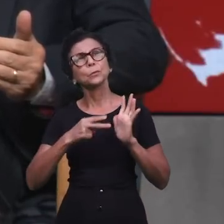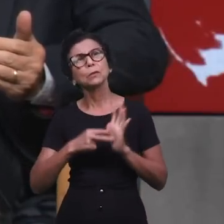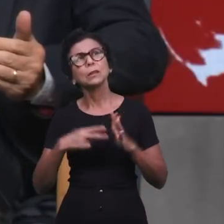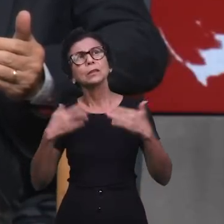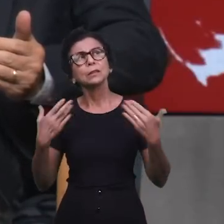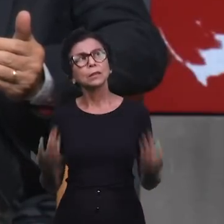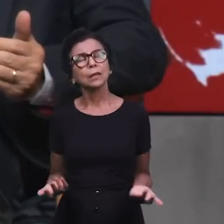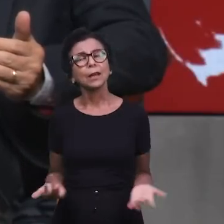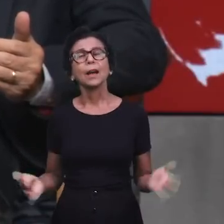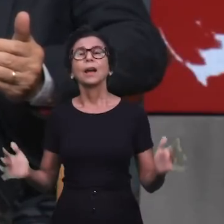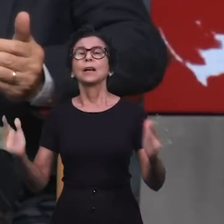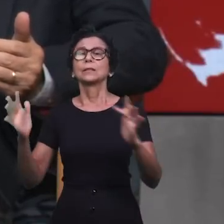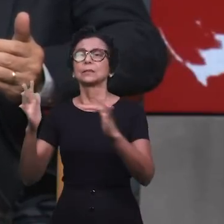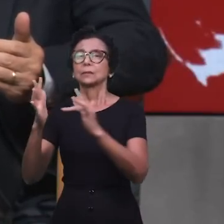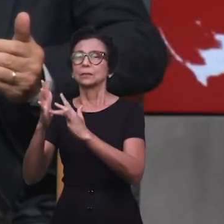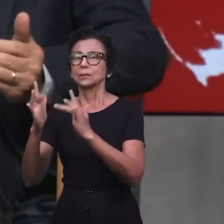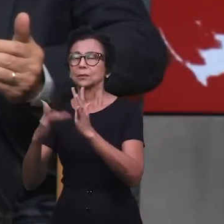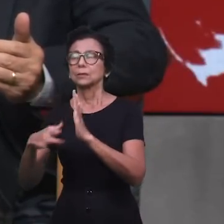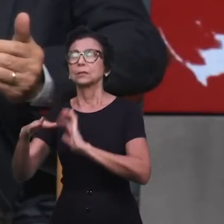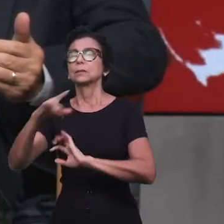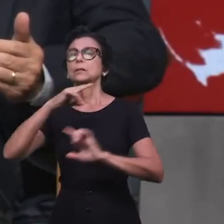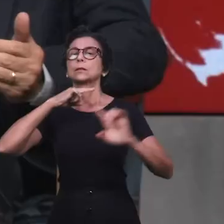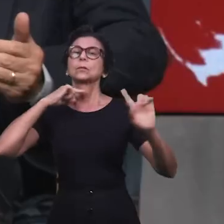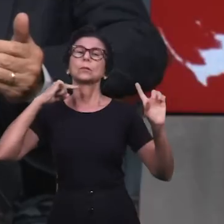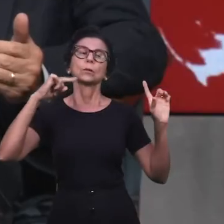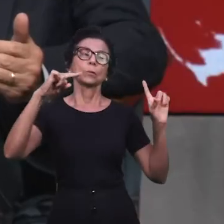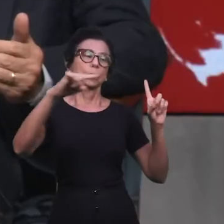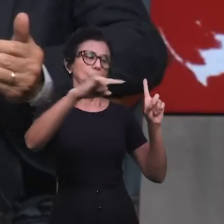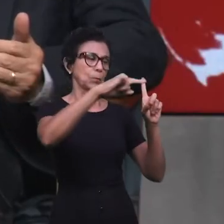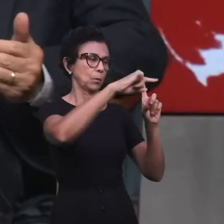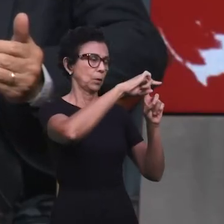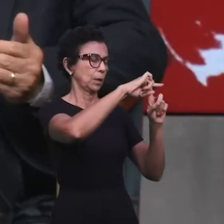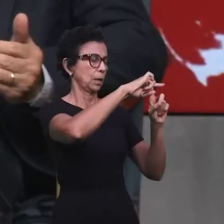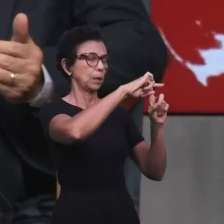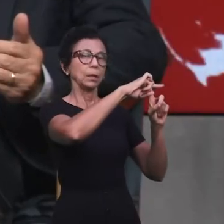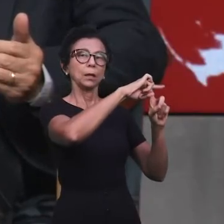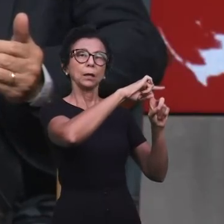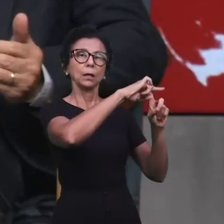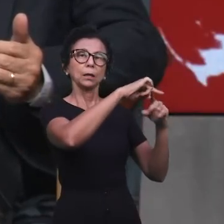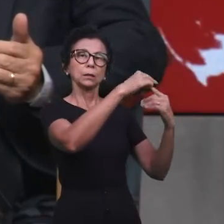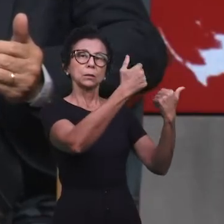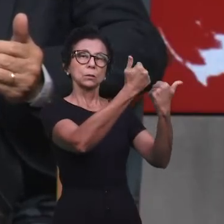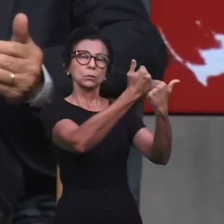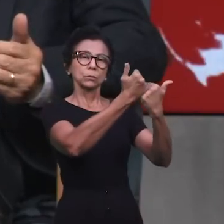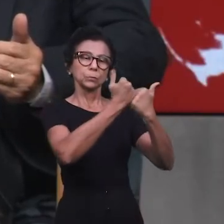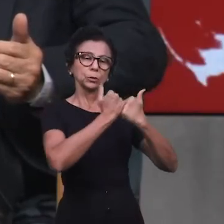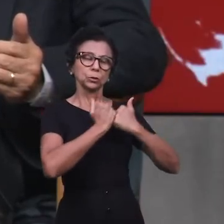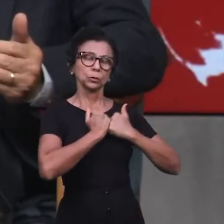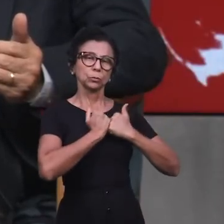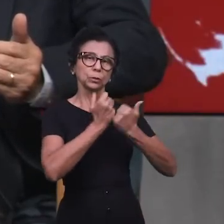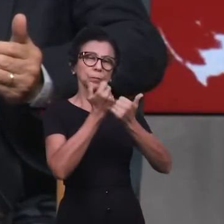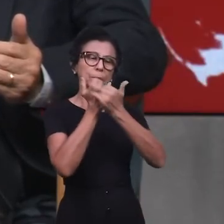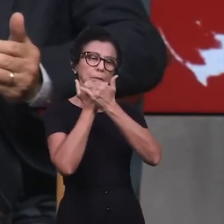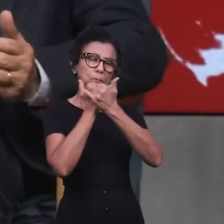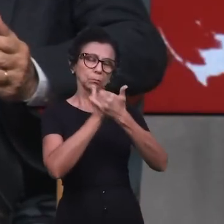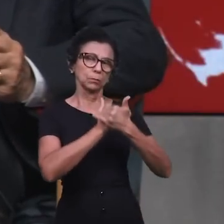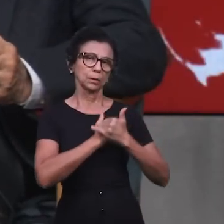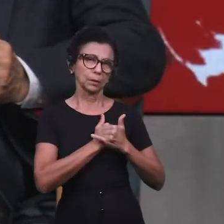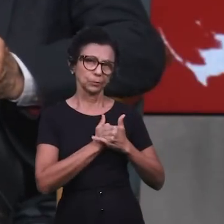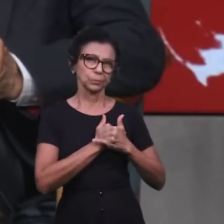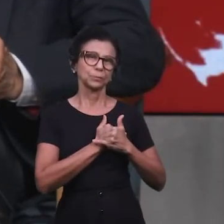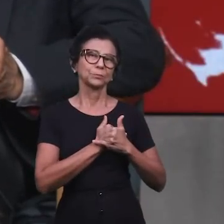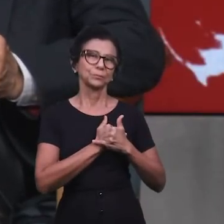nos redimir de toda a nossa doença, de todo o nosso